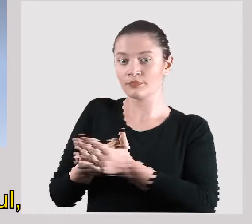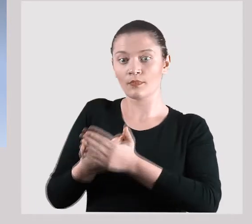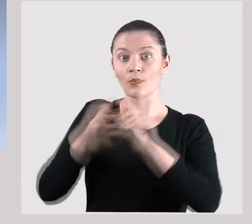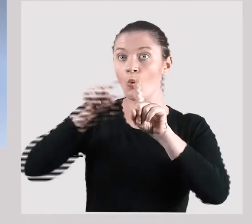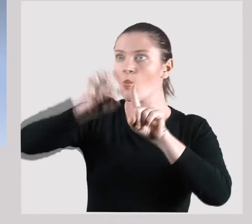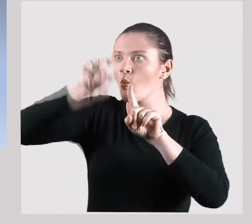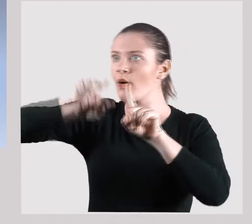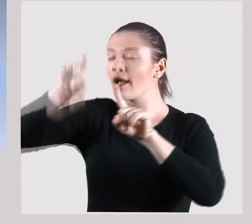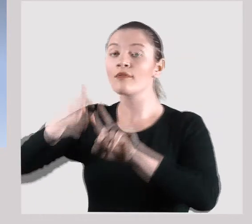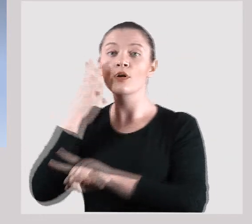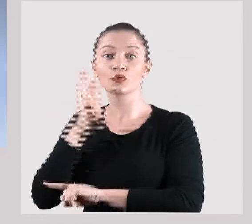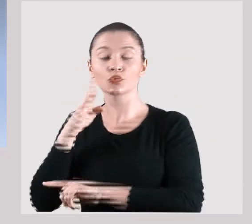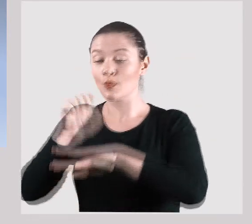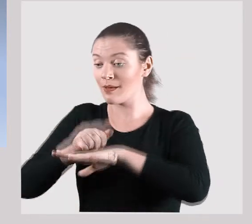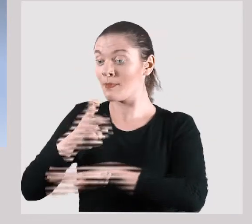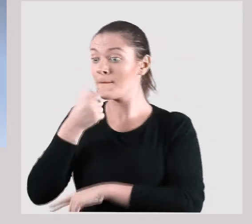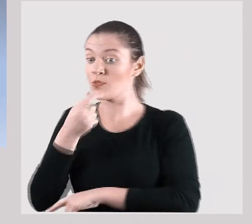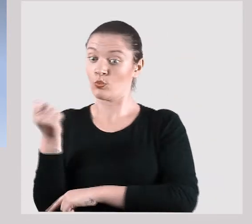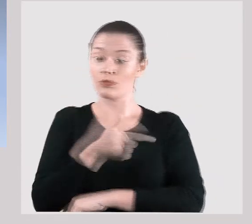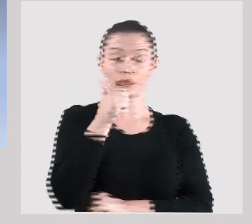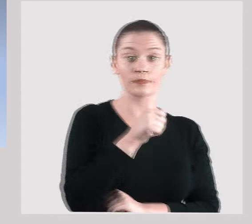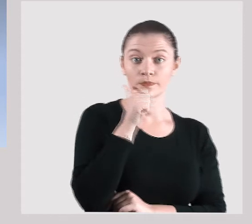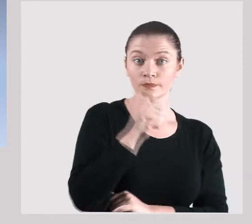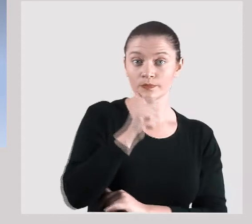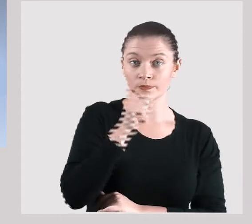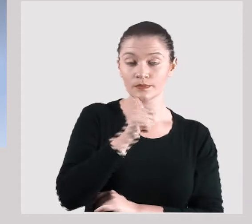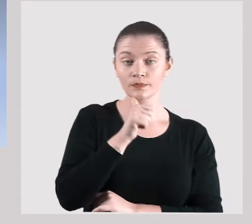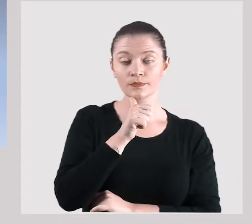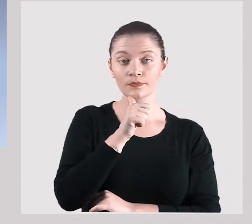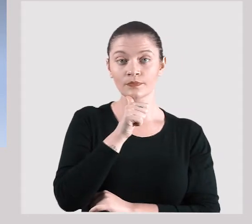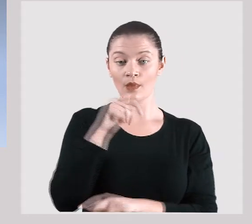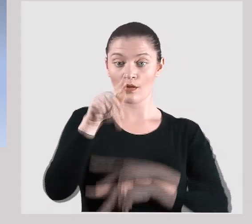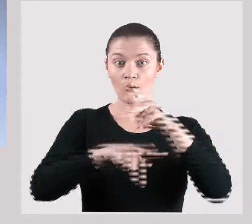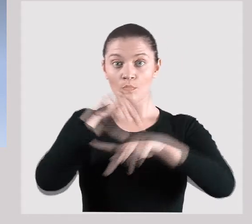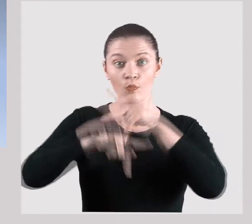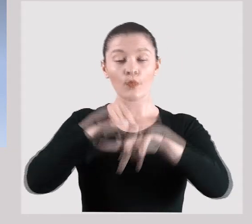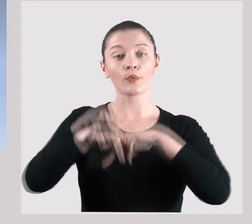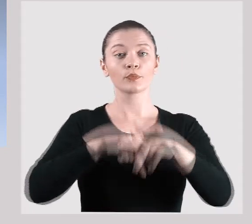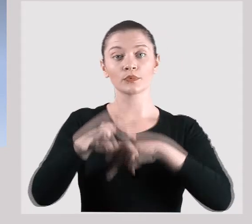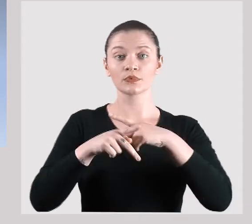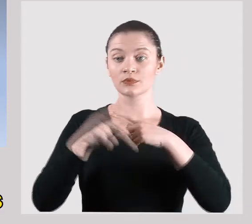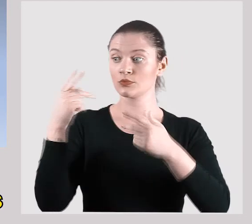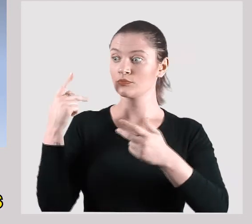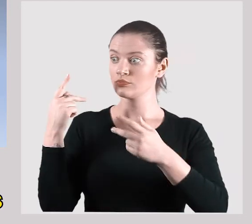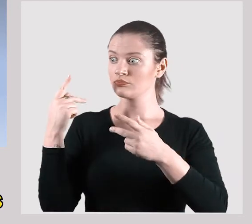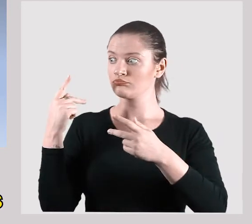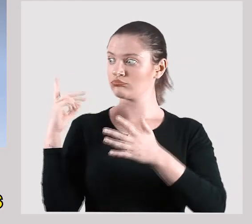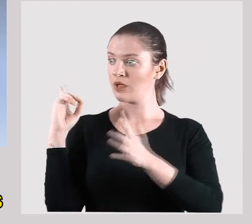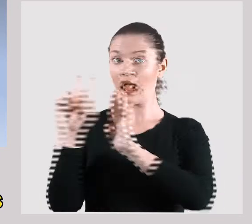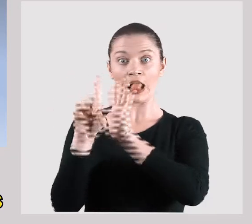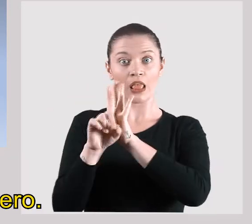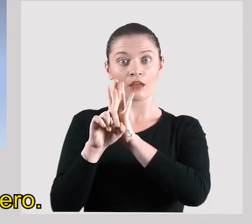em azul no início, eram mais meninos que meninas, e a população na última década inverteu, agora tem